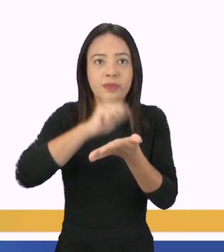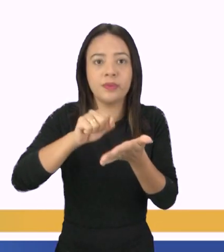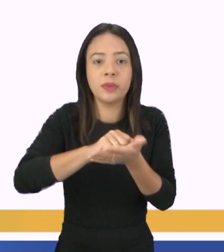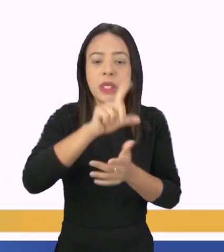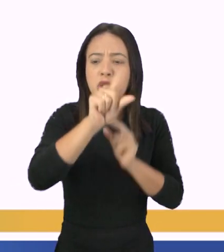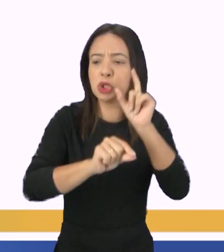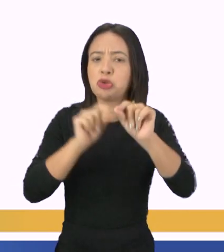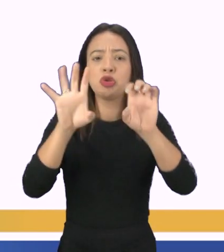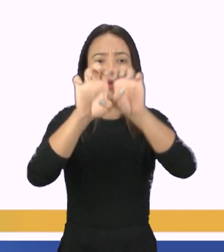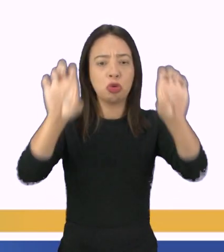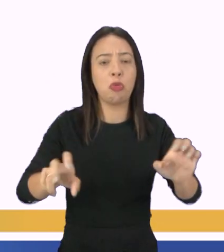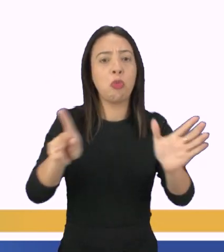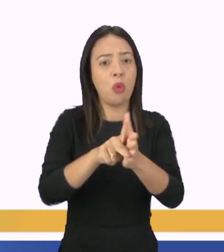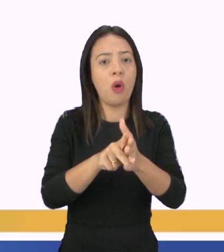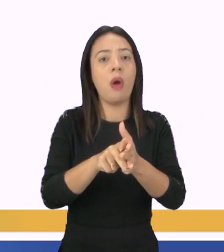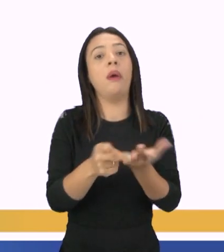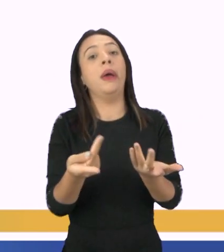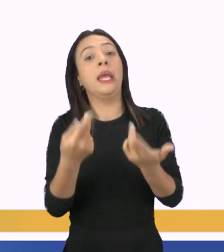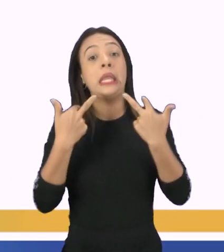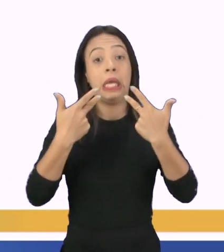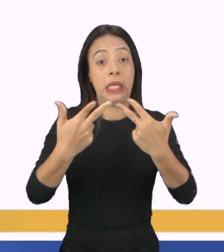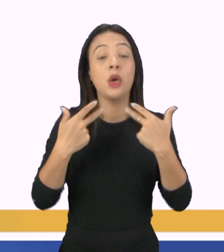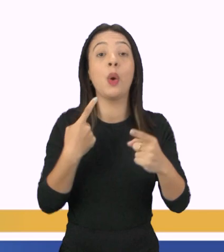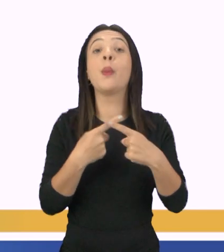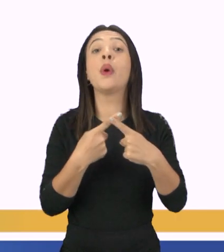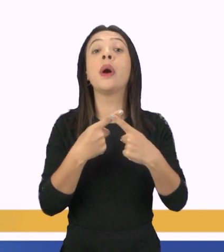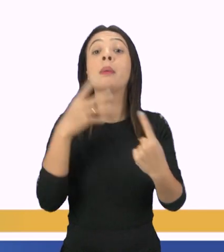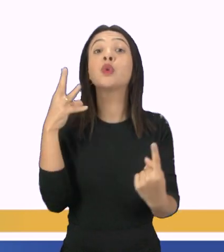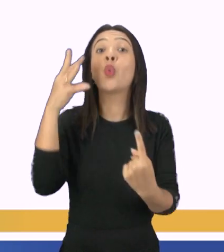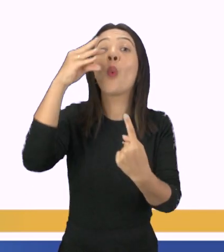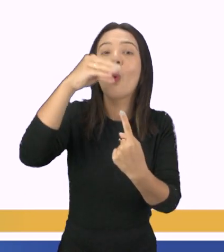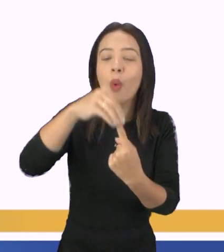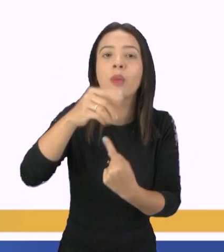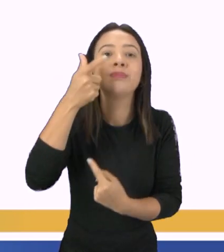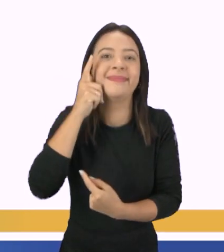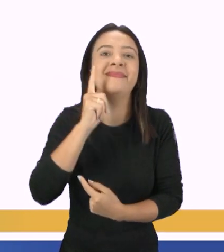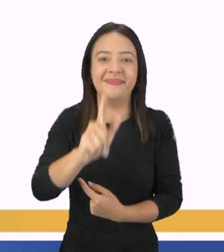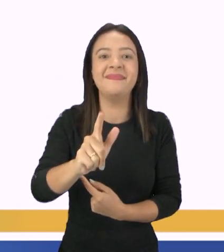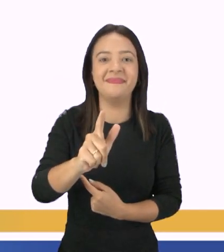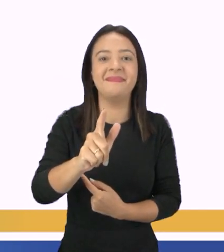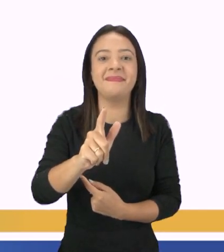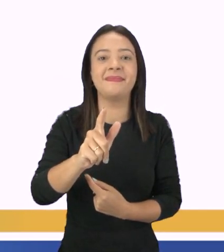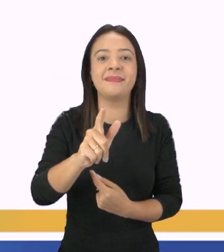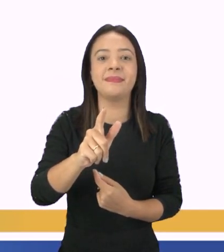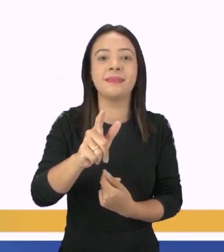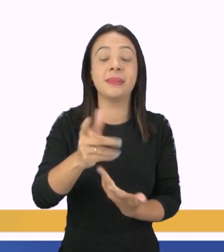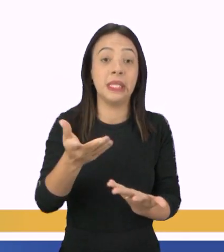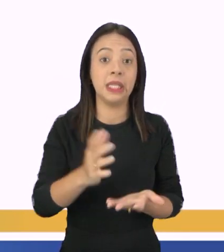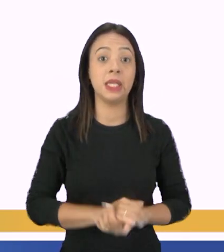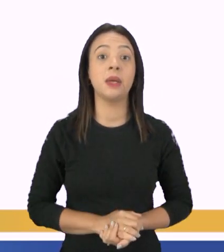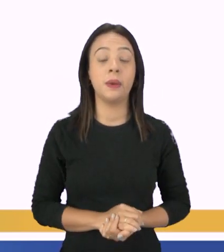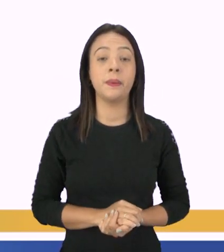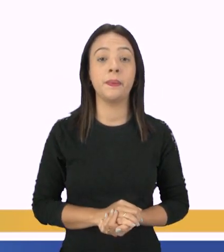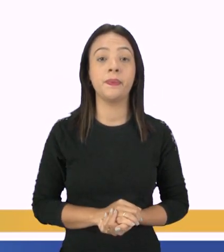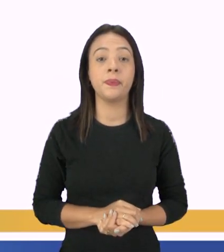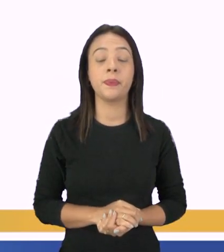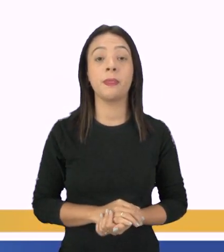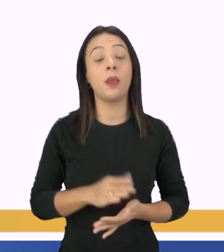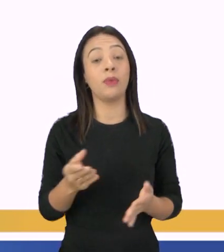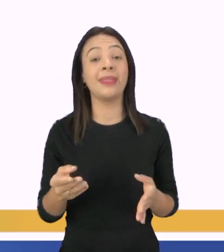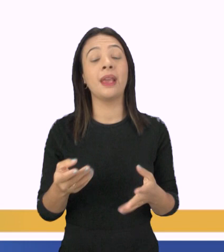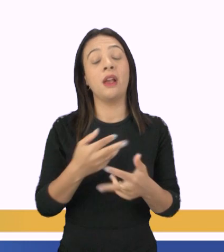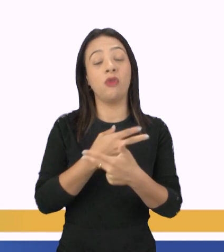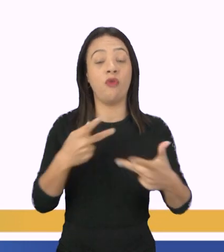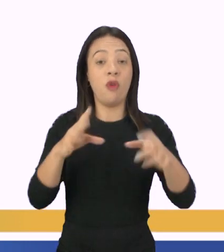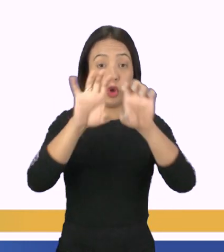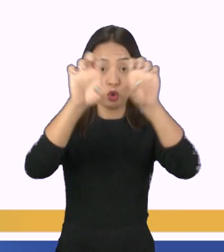determinadas estruturas da língua para que o objetivo, ou seja, a intenção dele, seja alcançado. Entre essas determinadas estruturas da